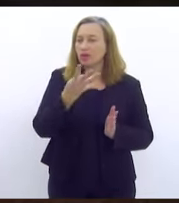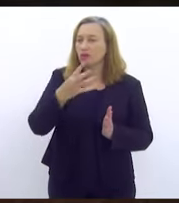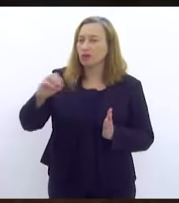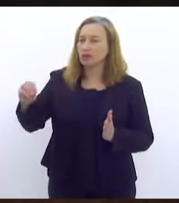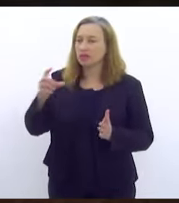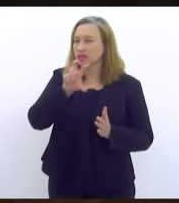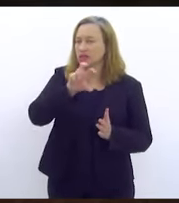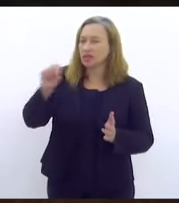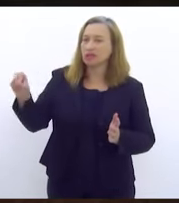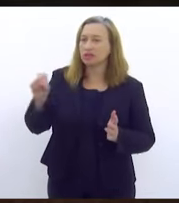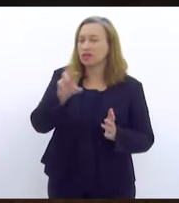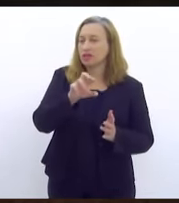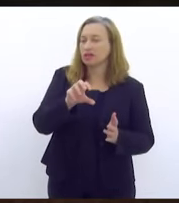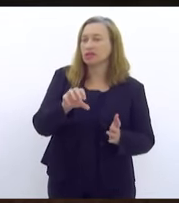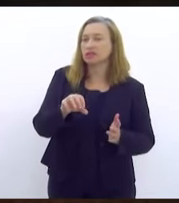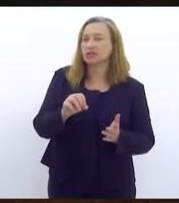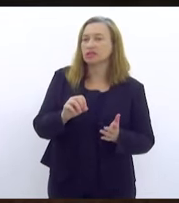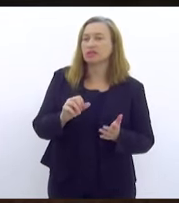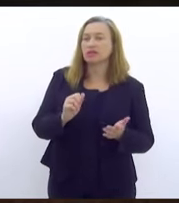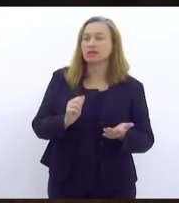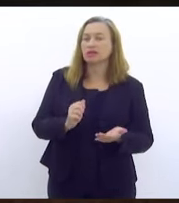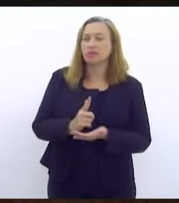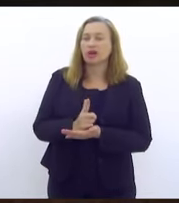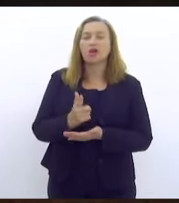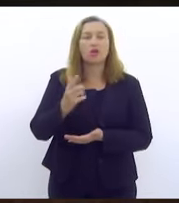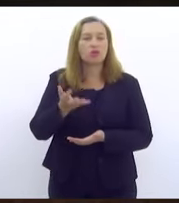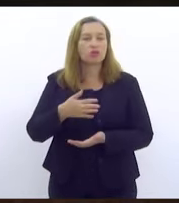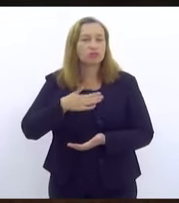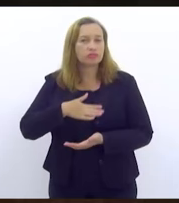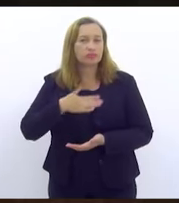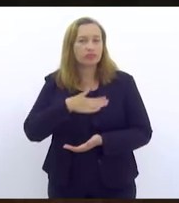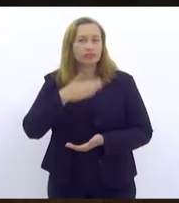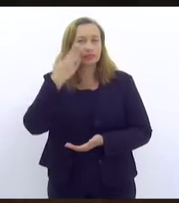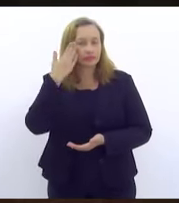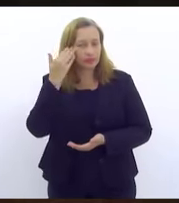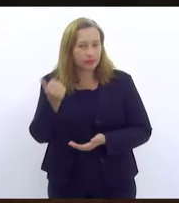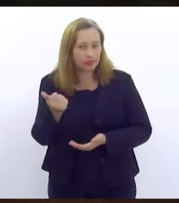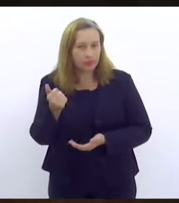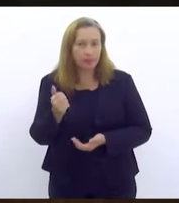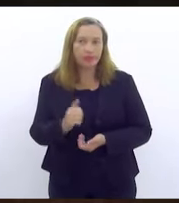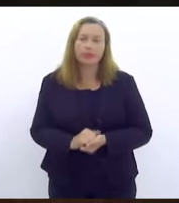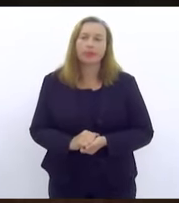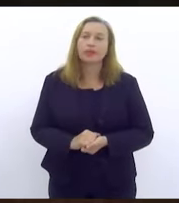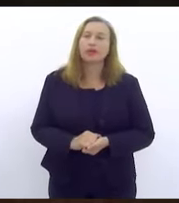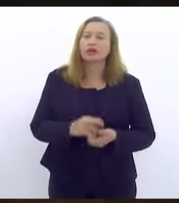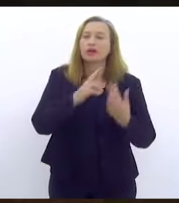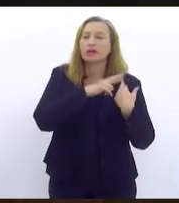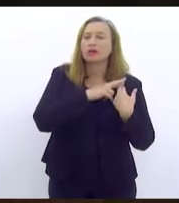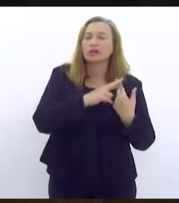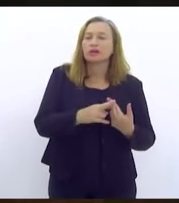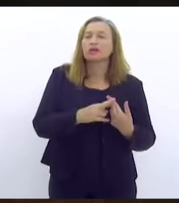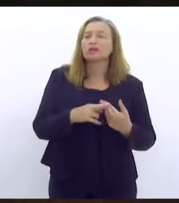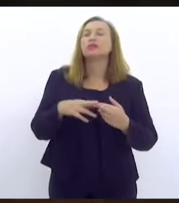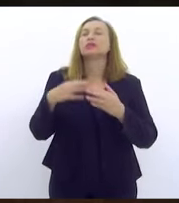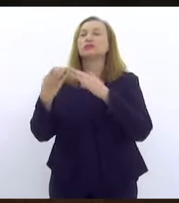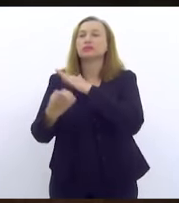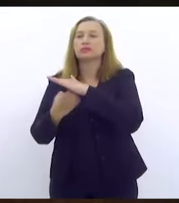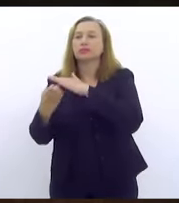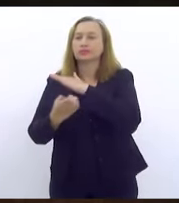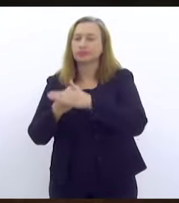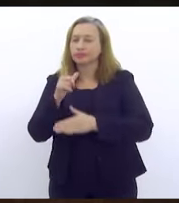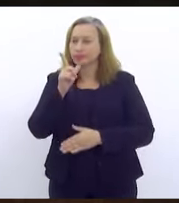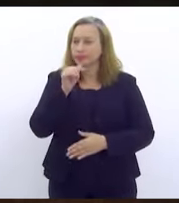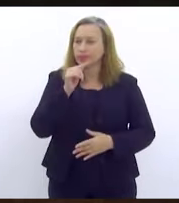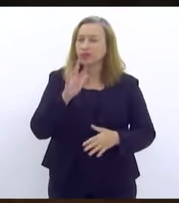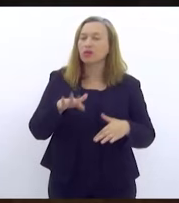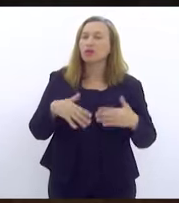R$ 400 e tantos, R$ 500. Eu gostaria de saber do responsável dessa concessionária